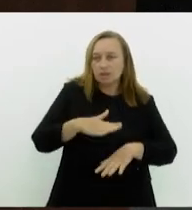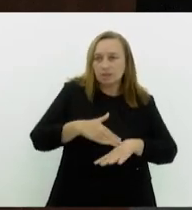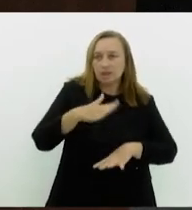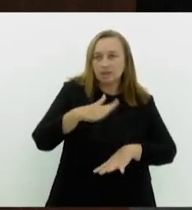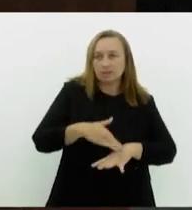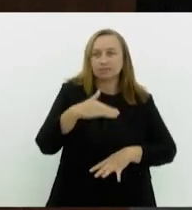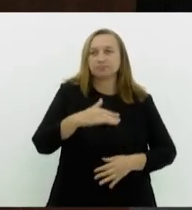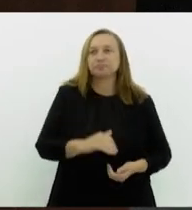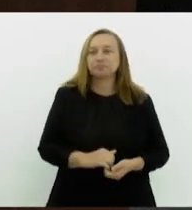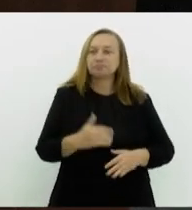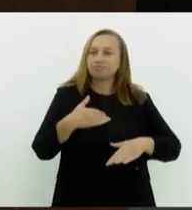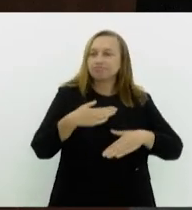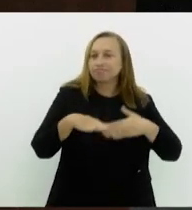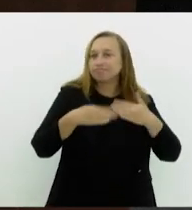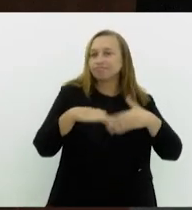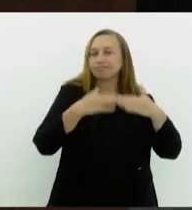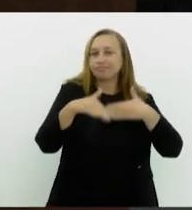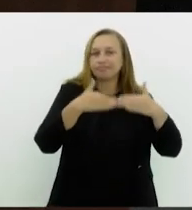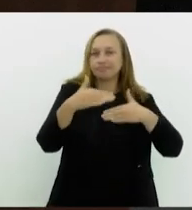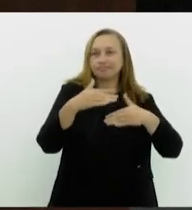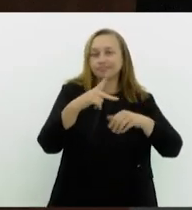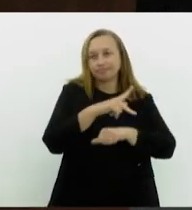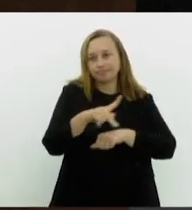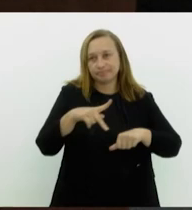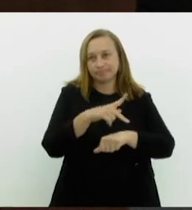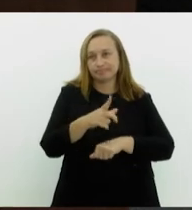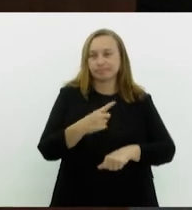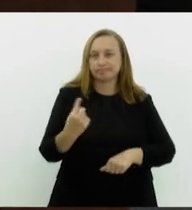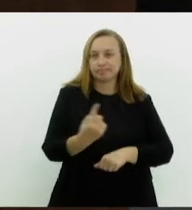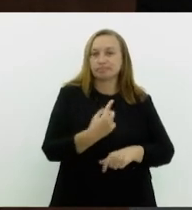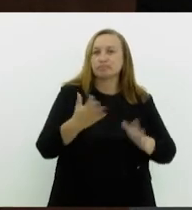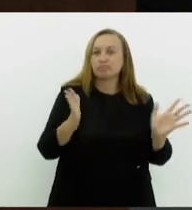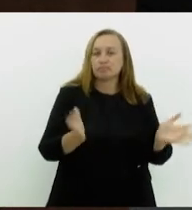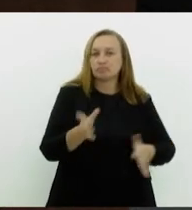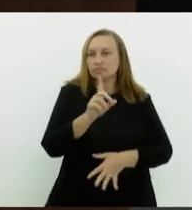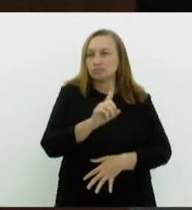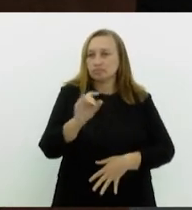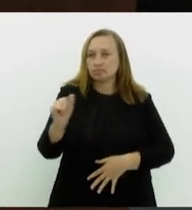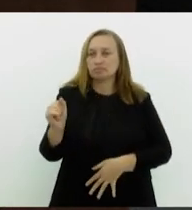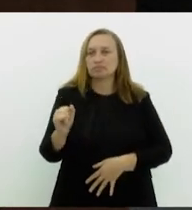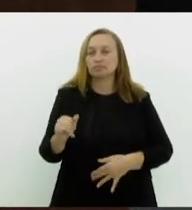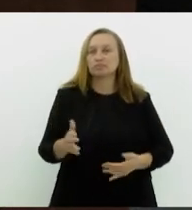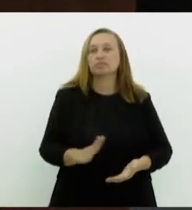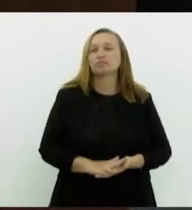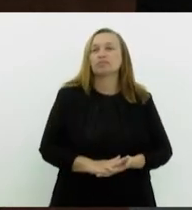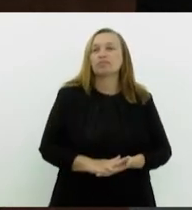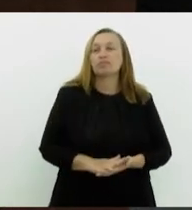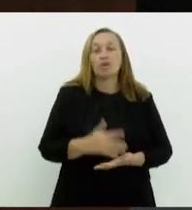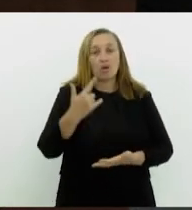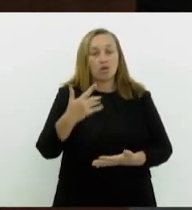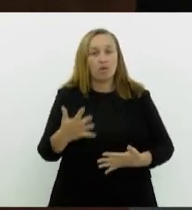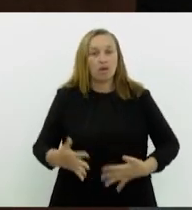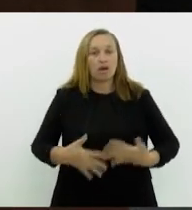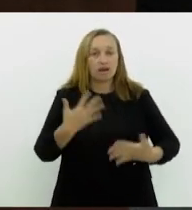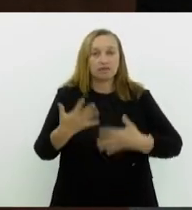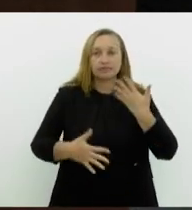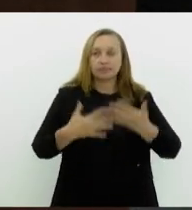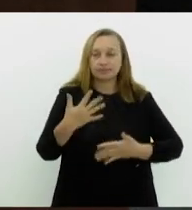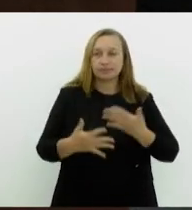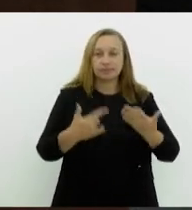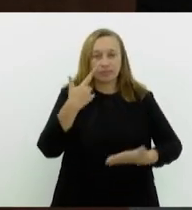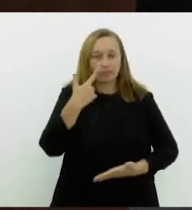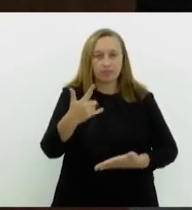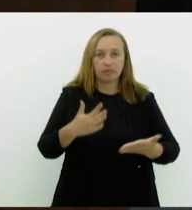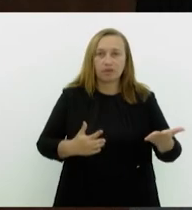vem se desenvolvendo em nosso país. E no dia de hoje eu tenho a honra de ver aprovado aqui por este